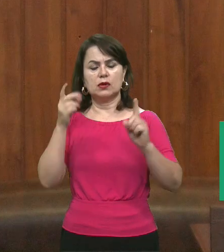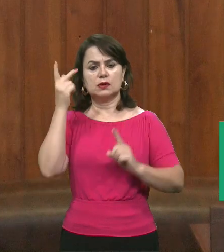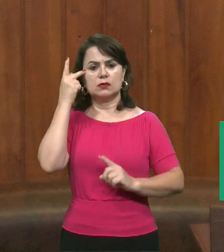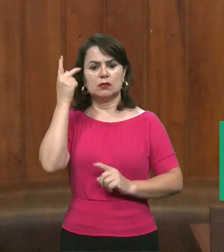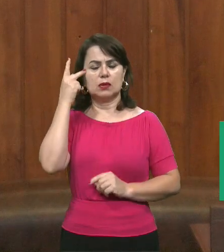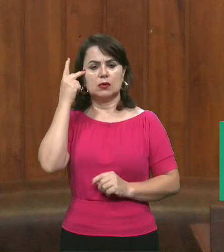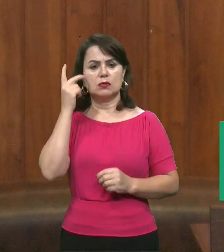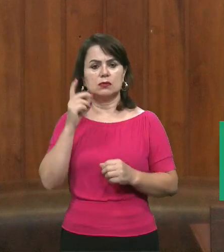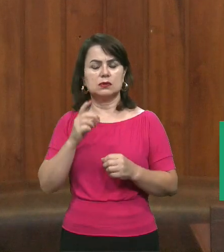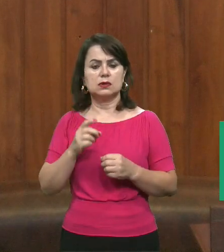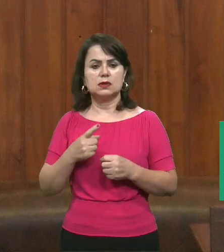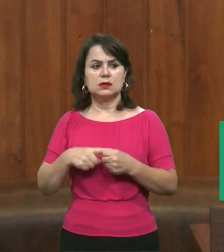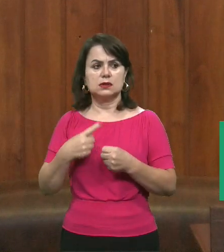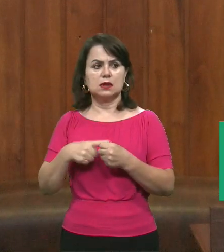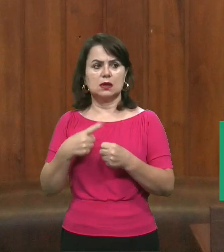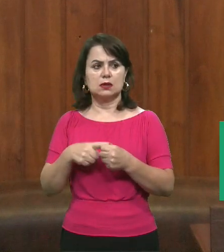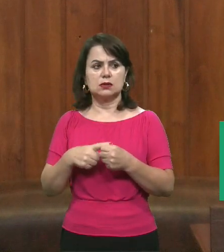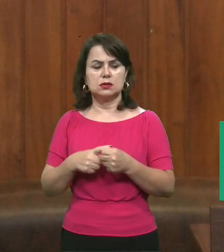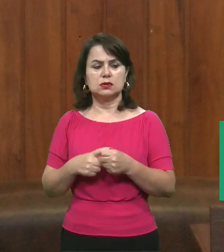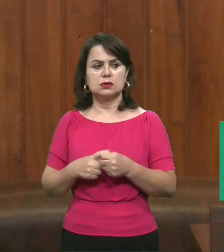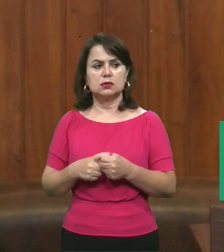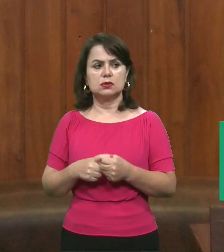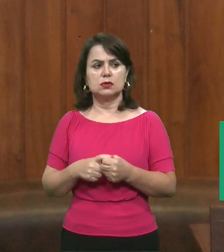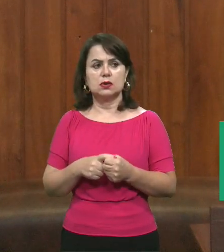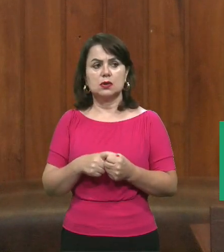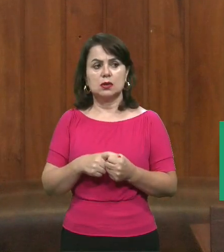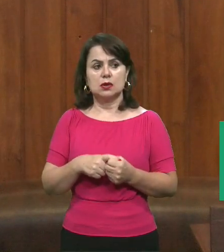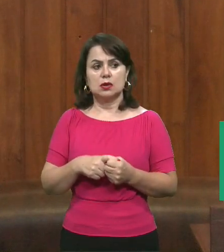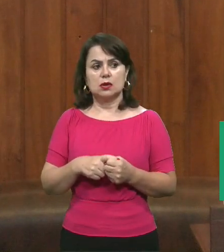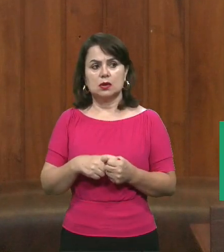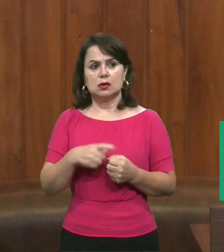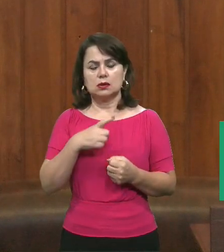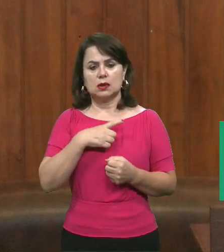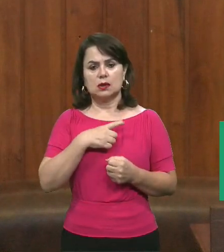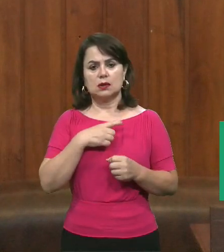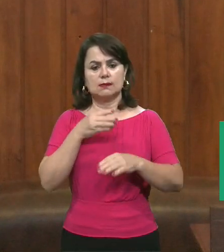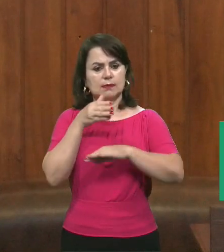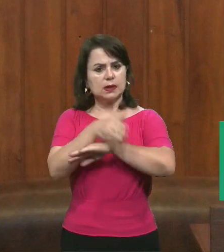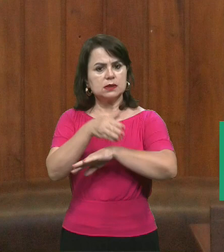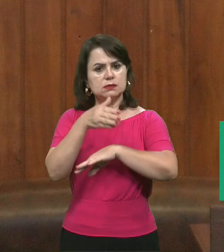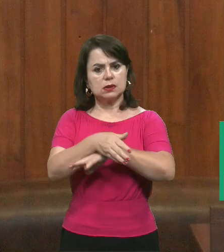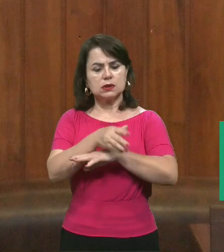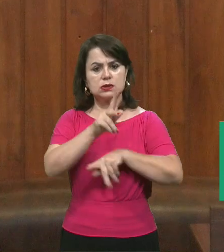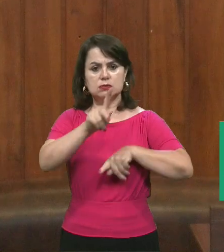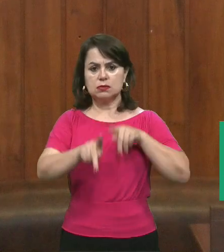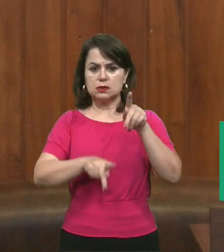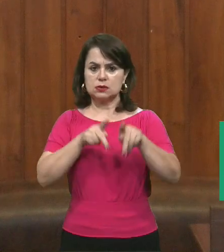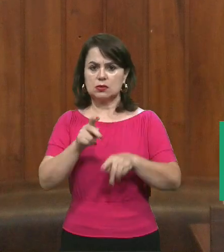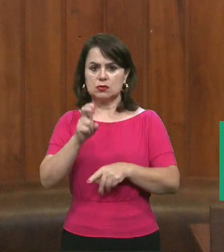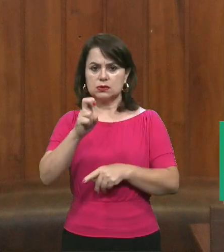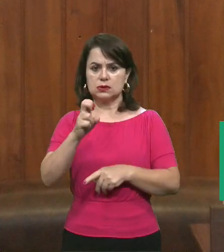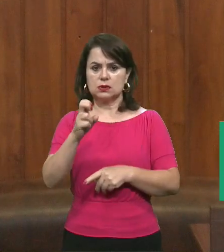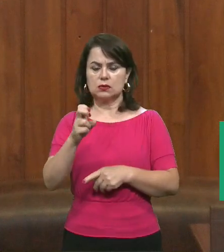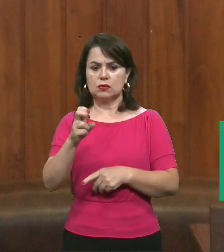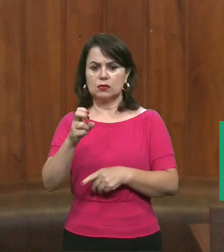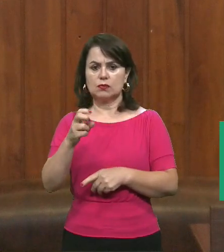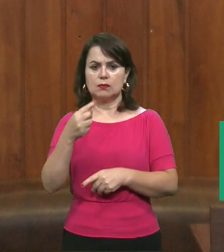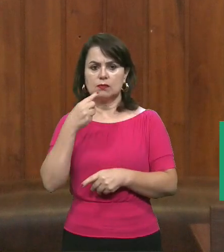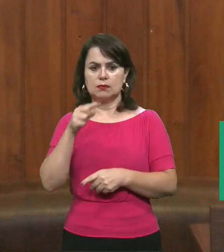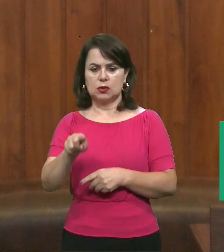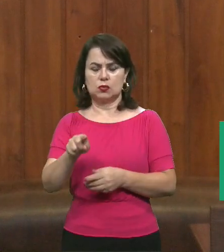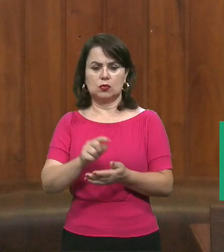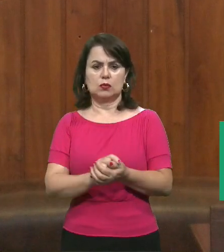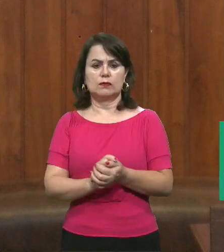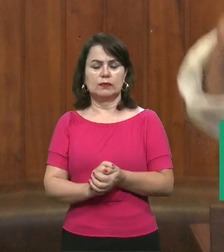São Silvestre, você tem 5 mil participantes. Se você for lá, Ronaldo, se você for lá, você traz um